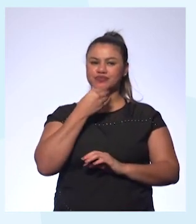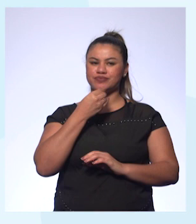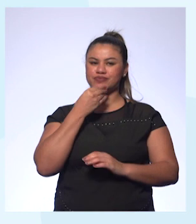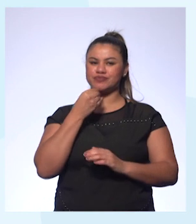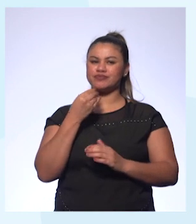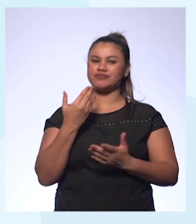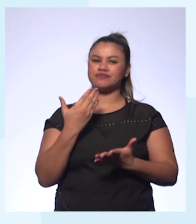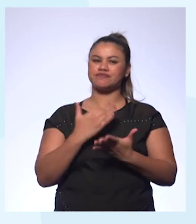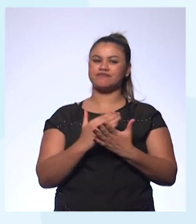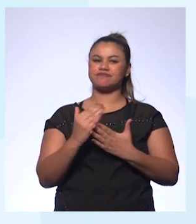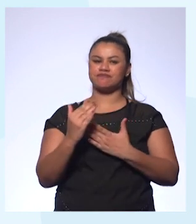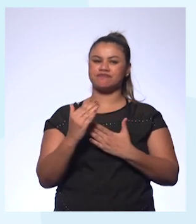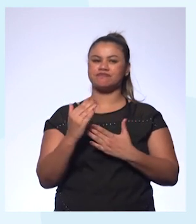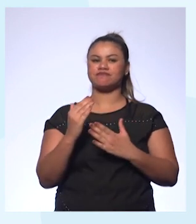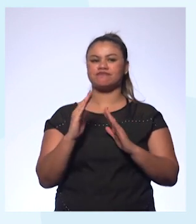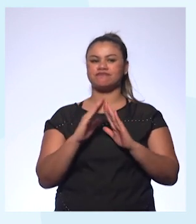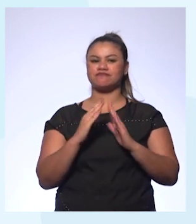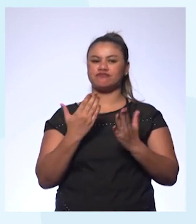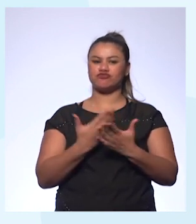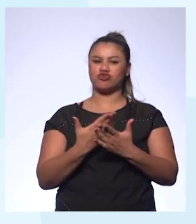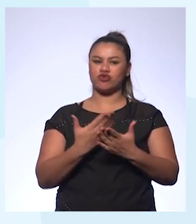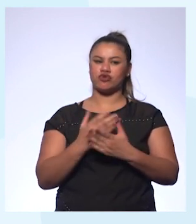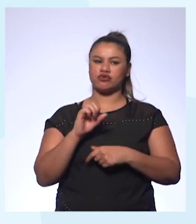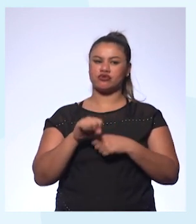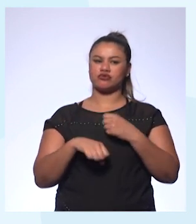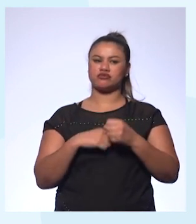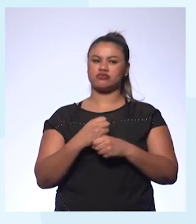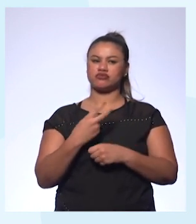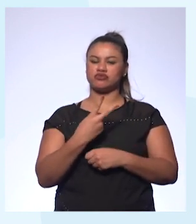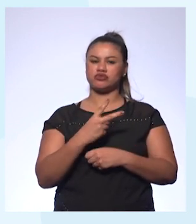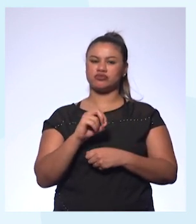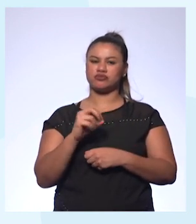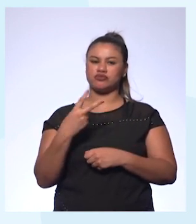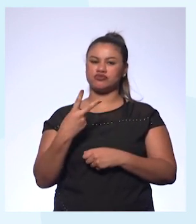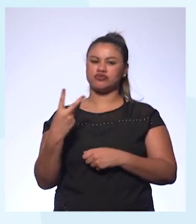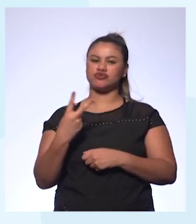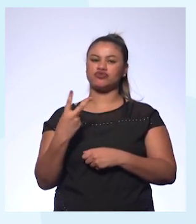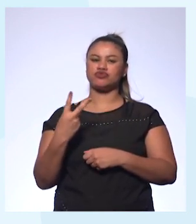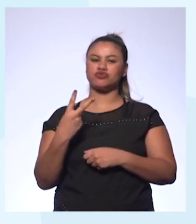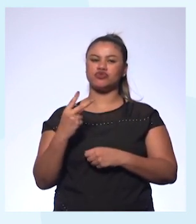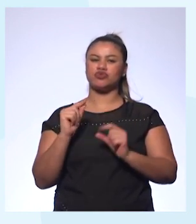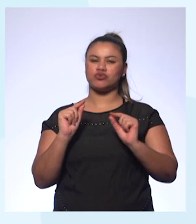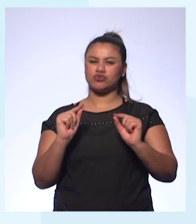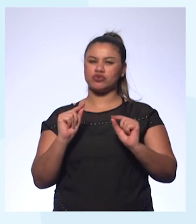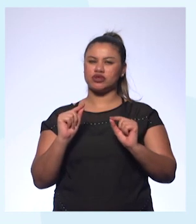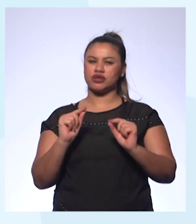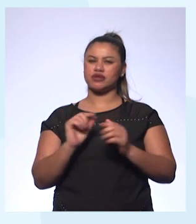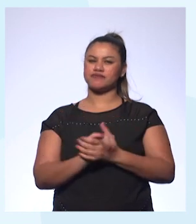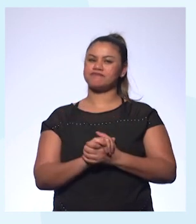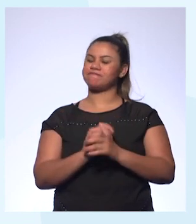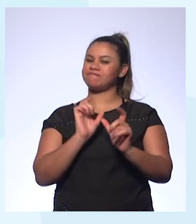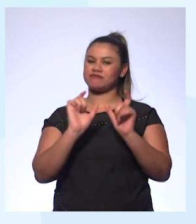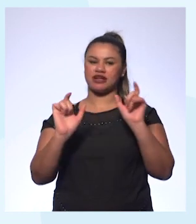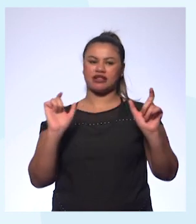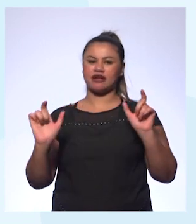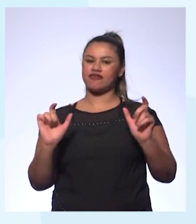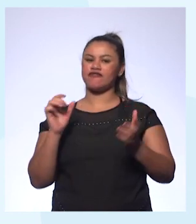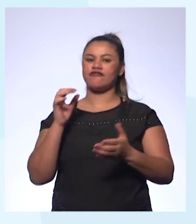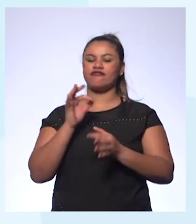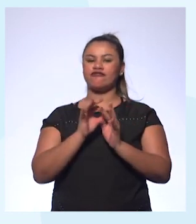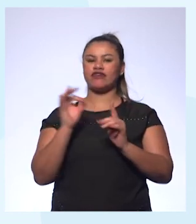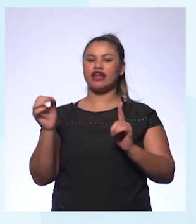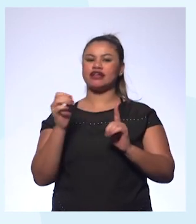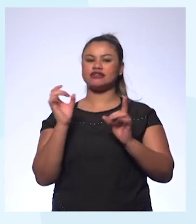two thousand and your Então você tem que colocar aí agora que ele vai fazer essa frase também não é uma frase só tem palavras aí tem